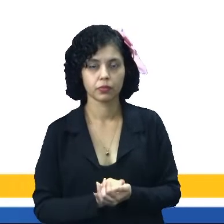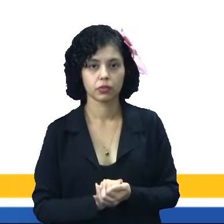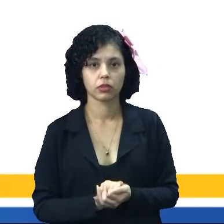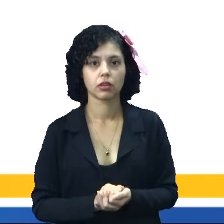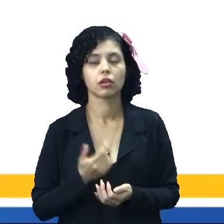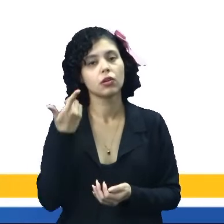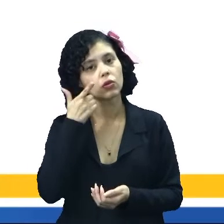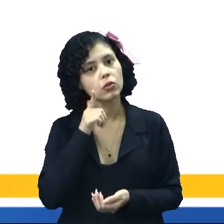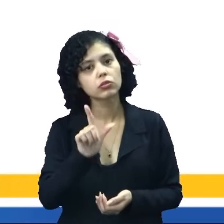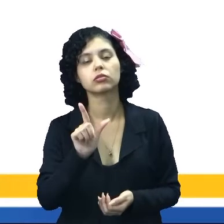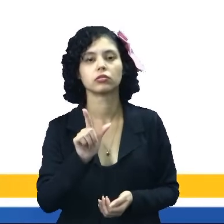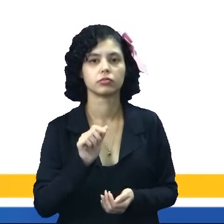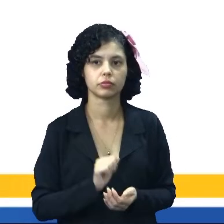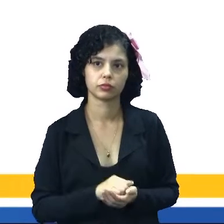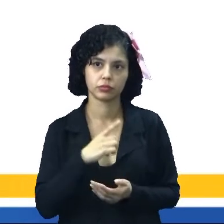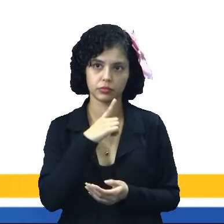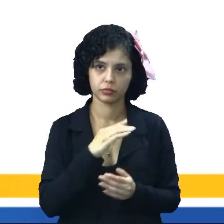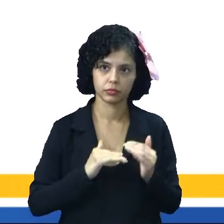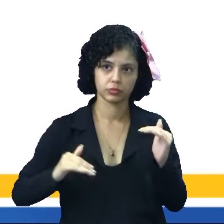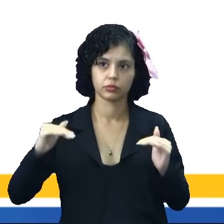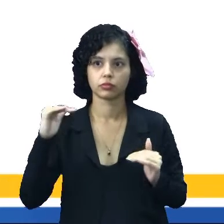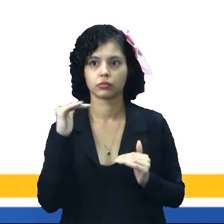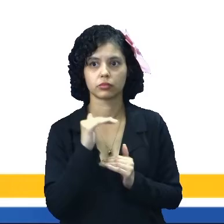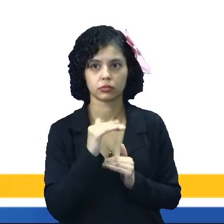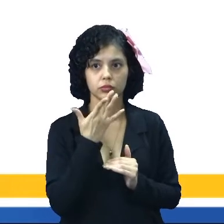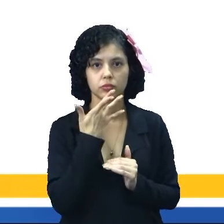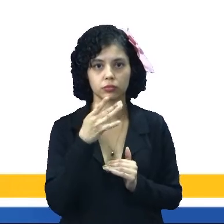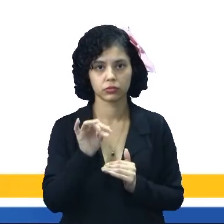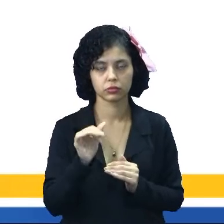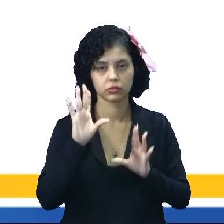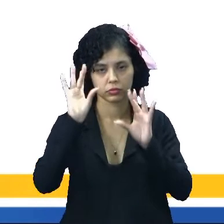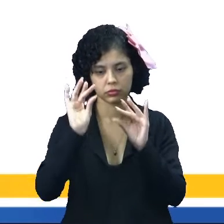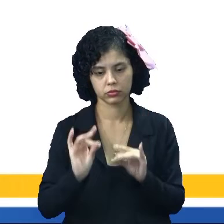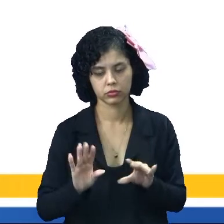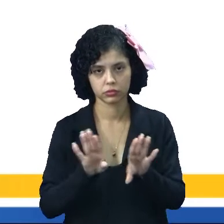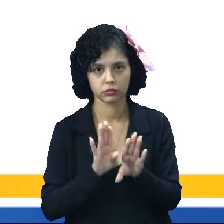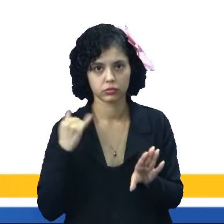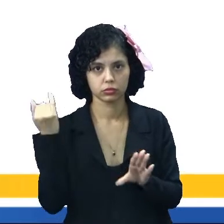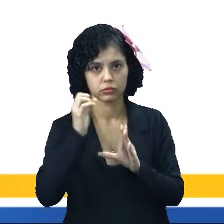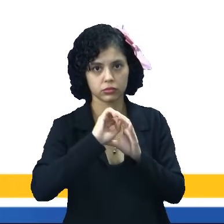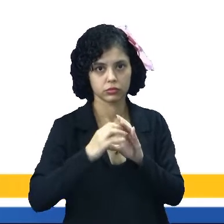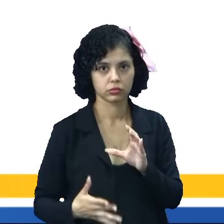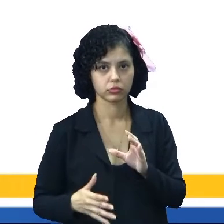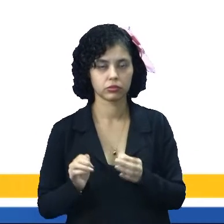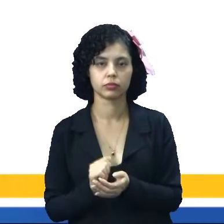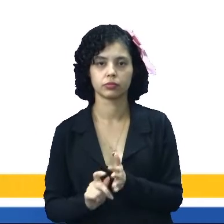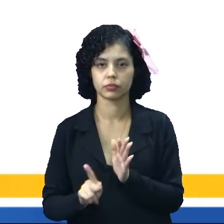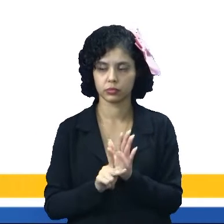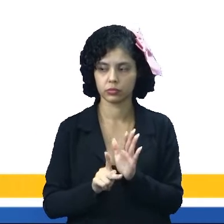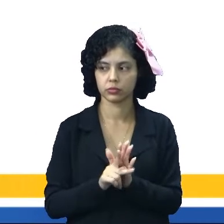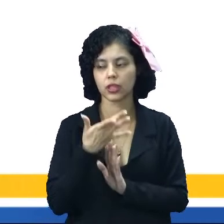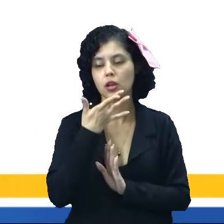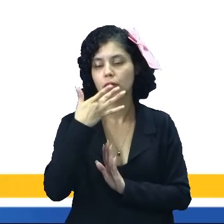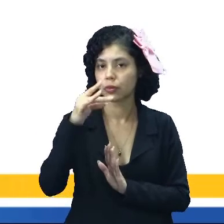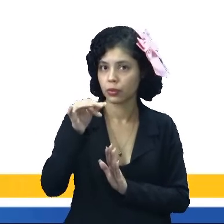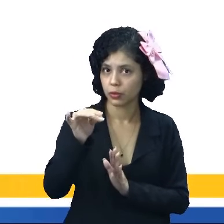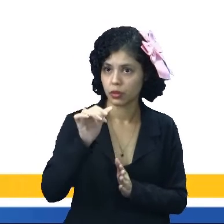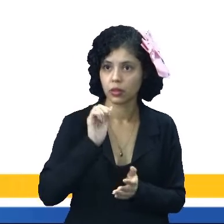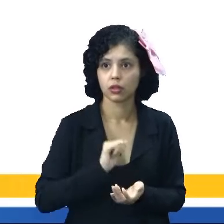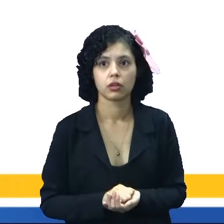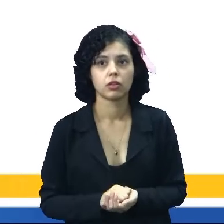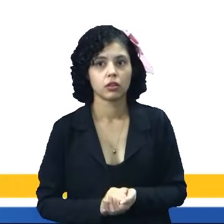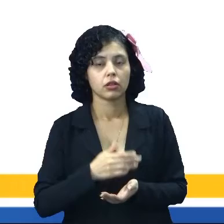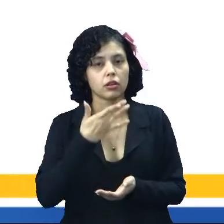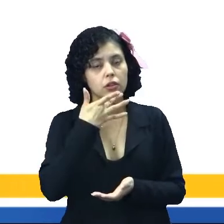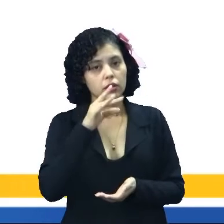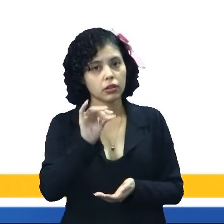vai conseguir ter um sal. E outro detalhe importante também são as características chaves dos sais. É que